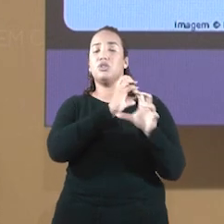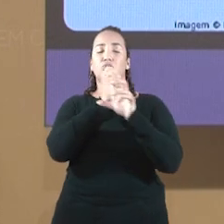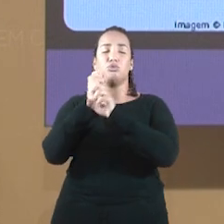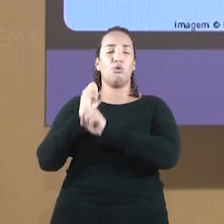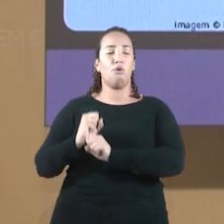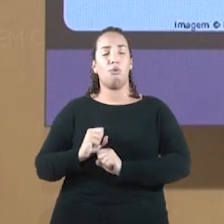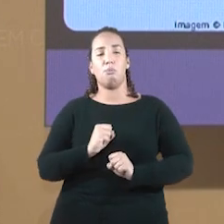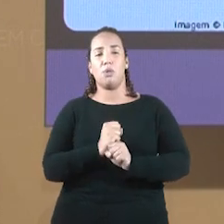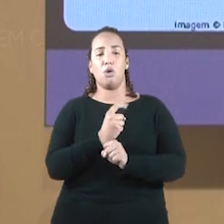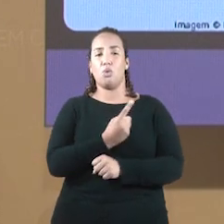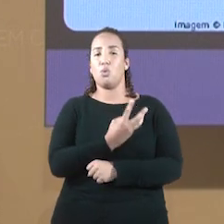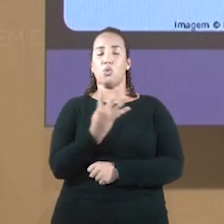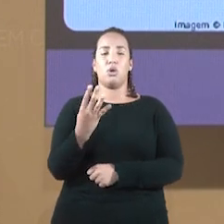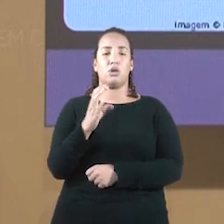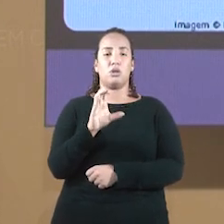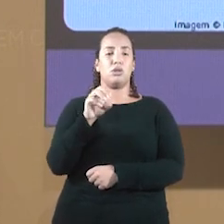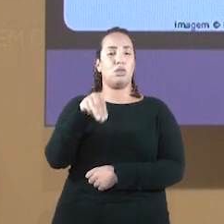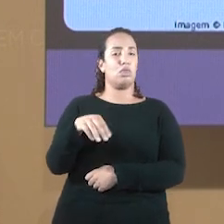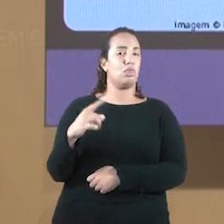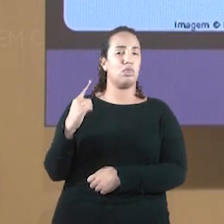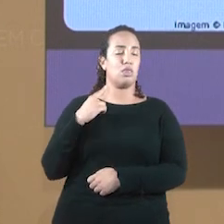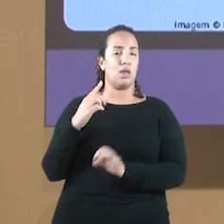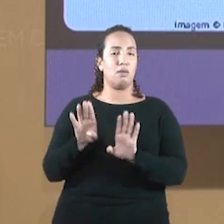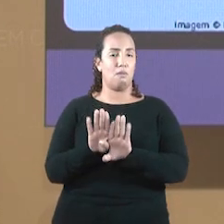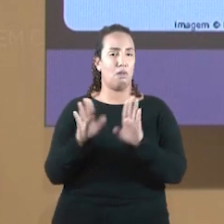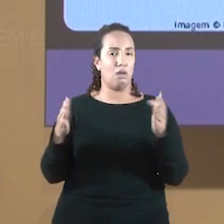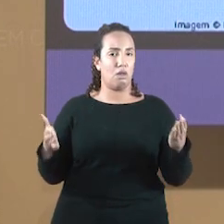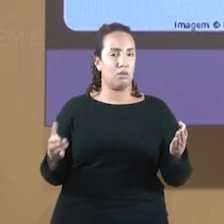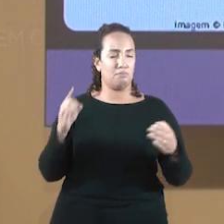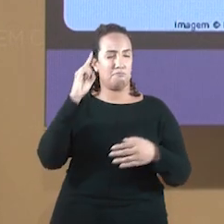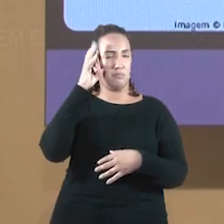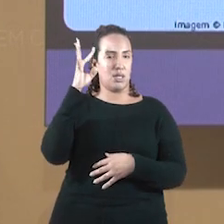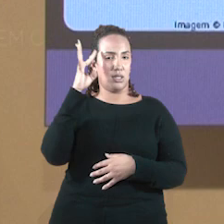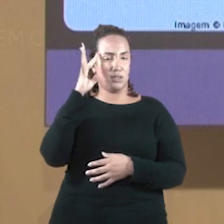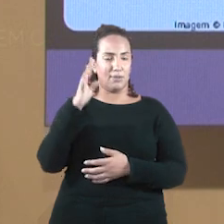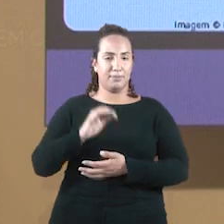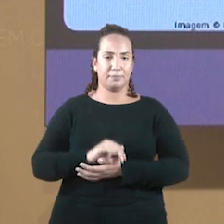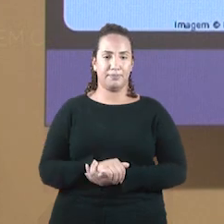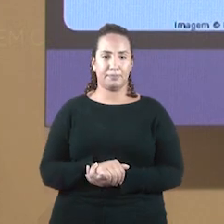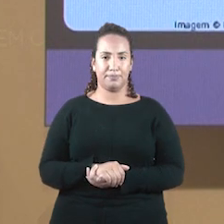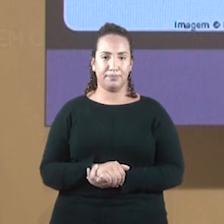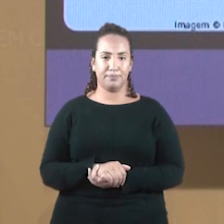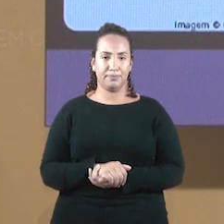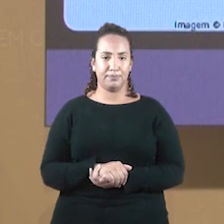para saber quantos centímetros tem essa mesa? Pense um pouco.